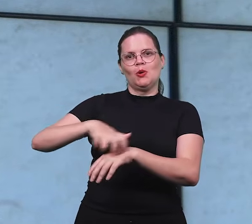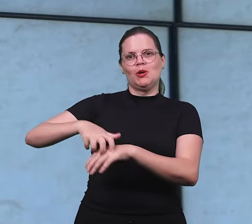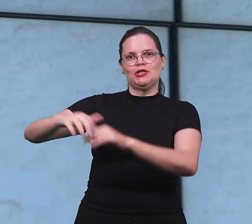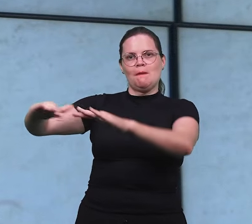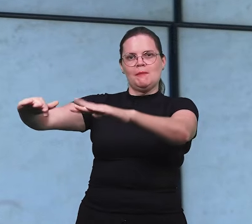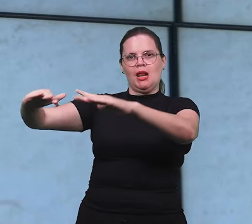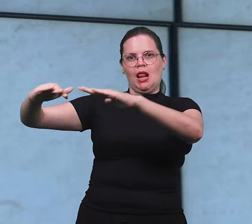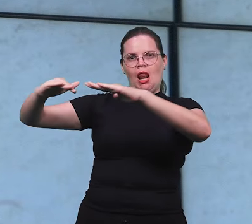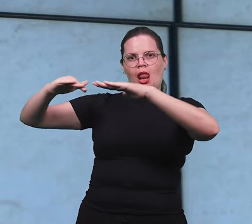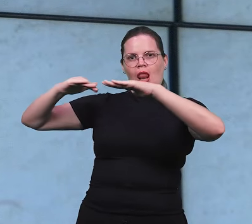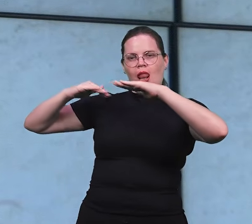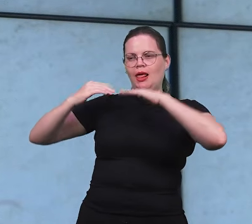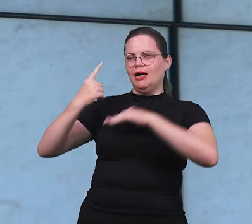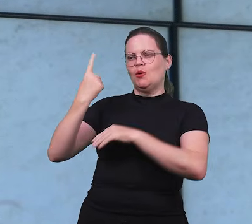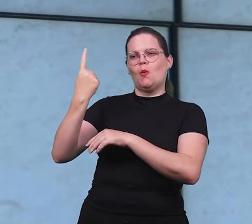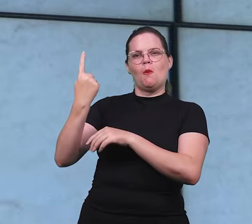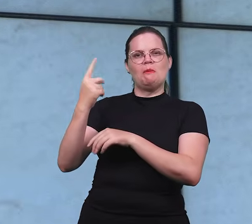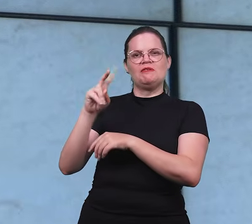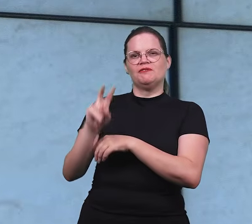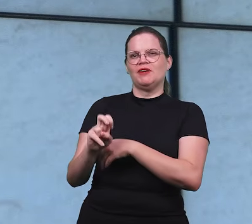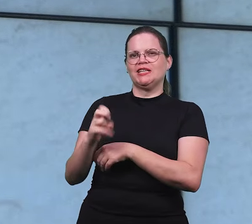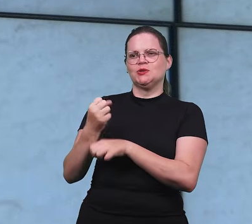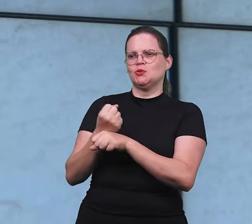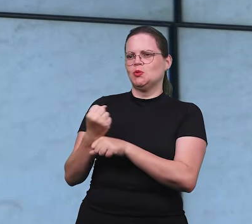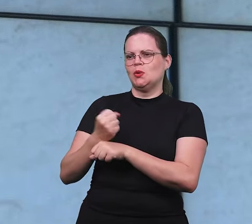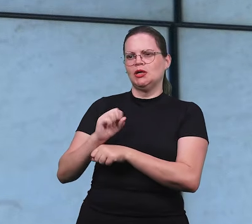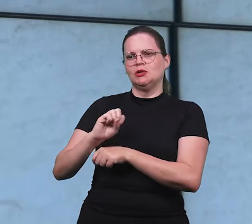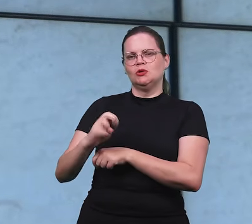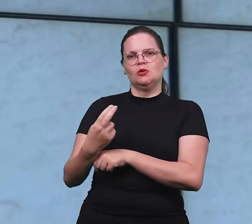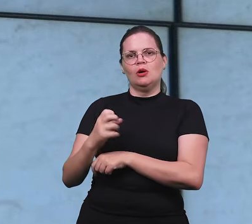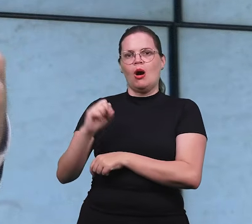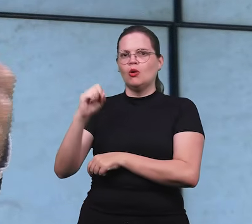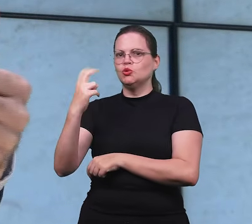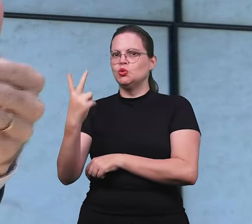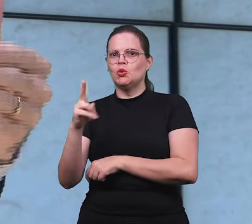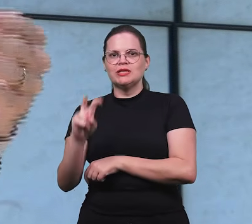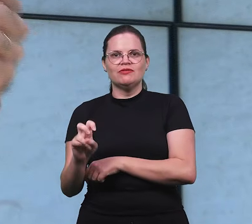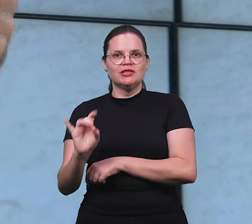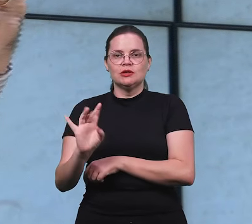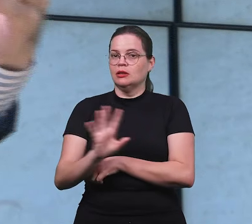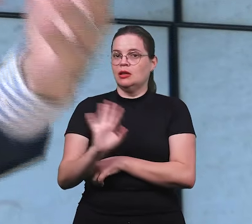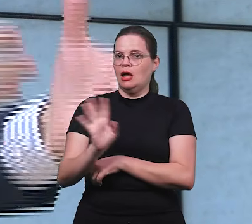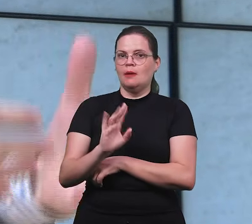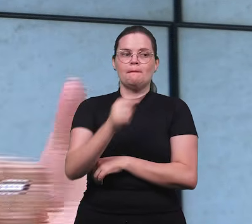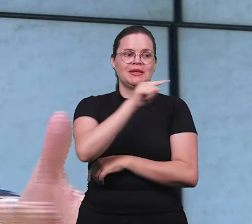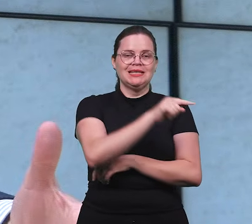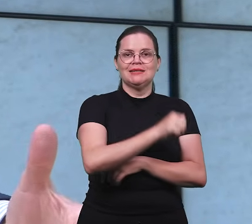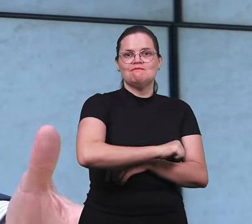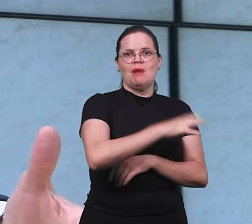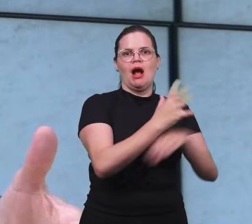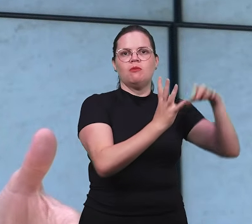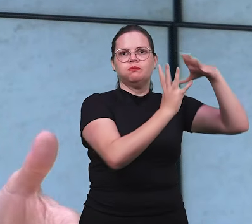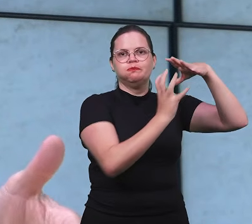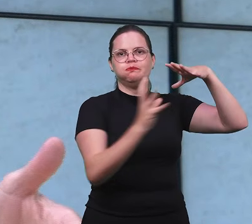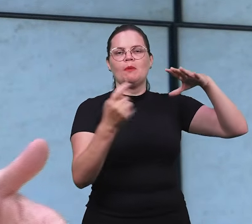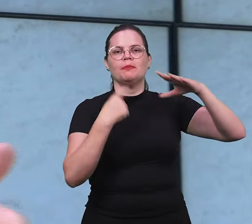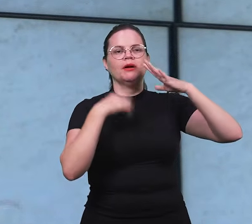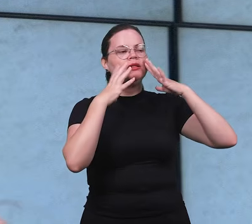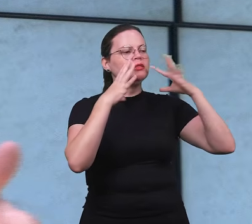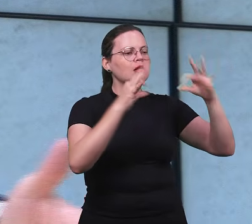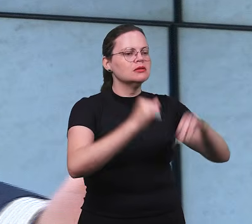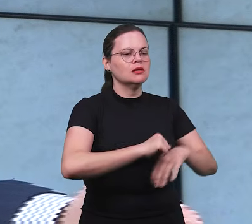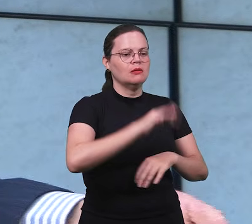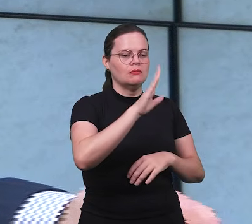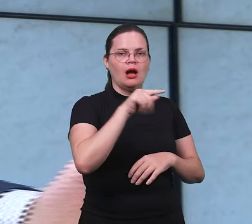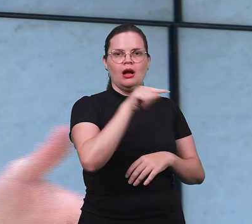do campo, que ela produzia uma vez por ano, 2 vezes no ano, não. Ela tinha uma produção maior porque ela tinha uma atenção maior. E nós